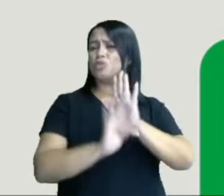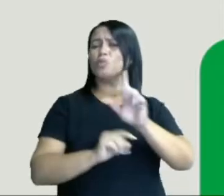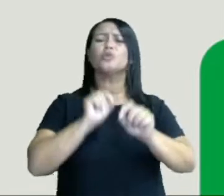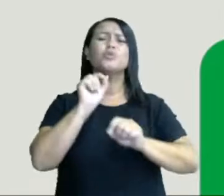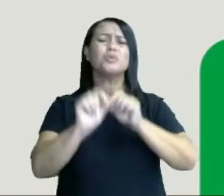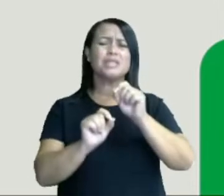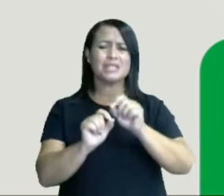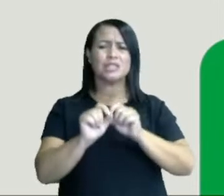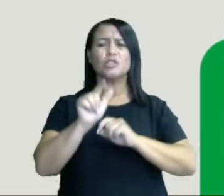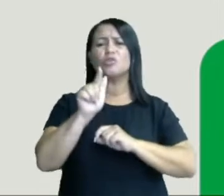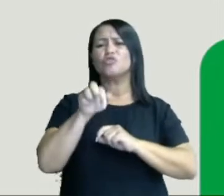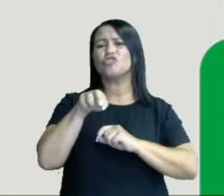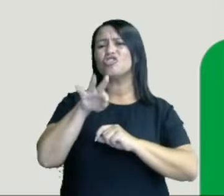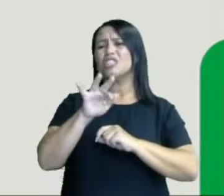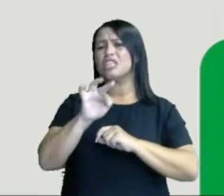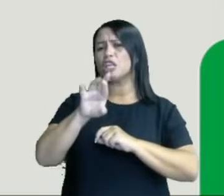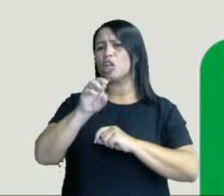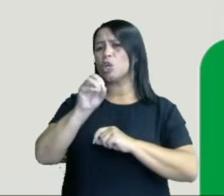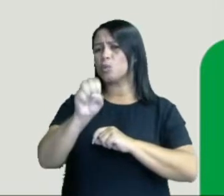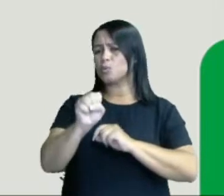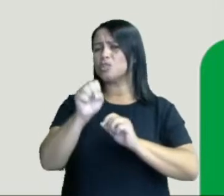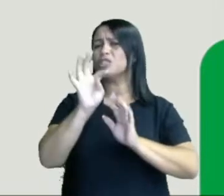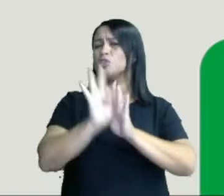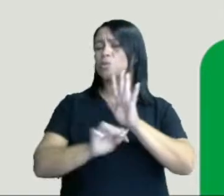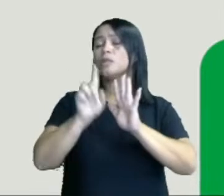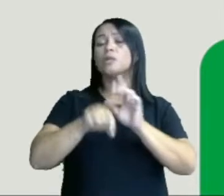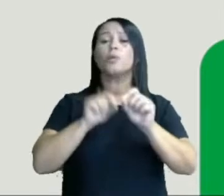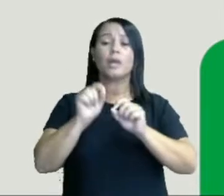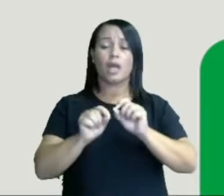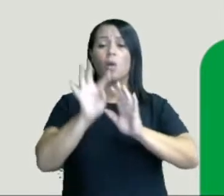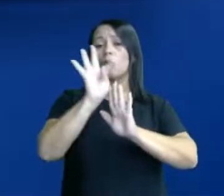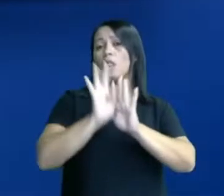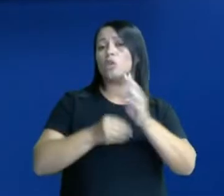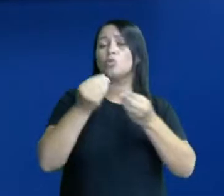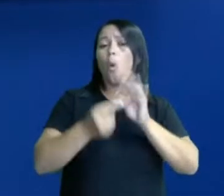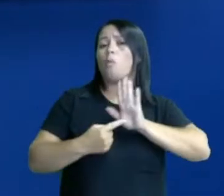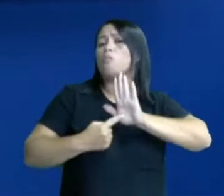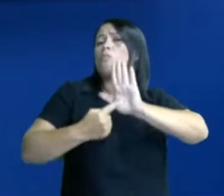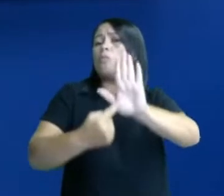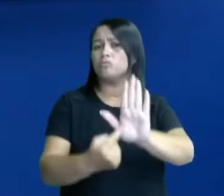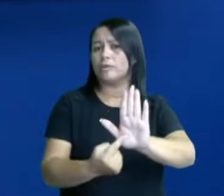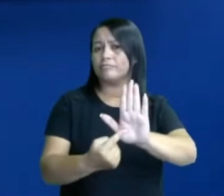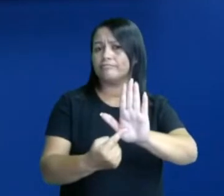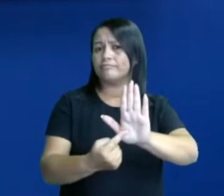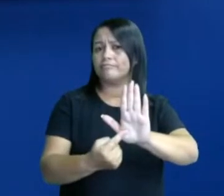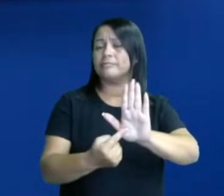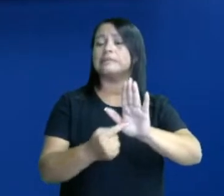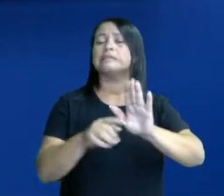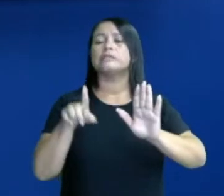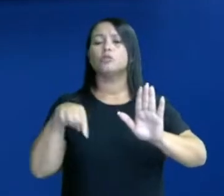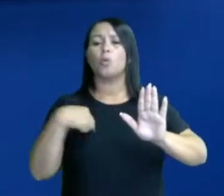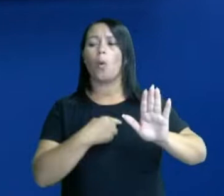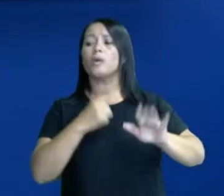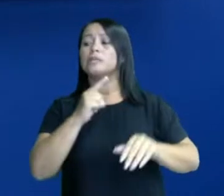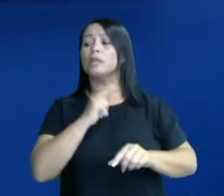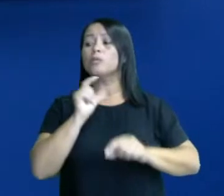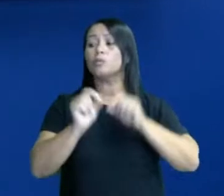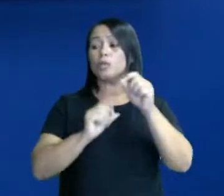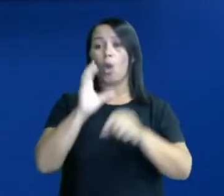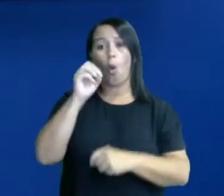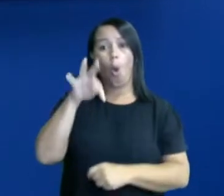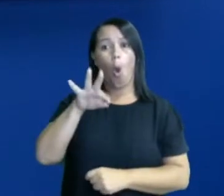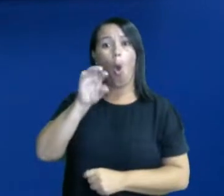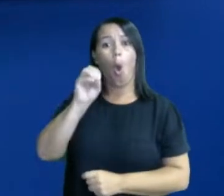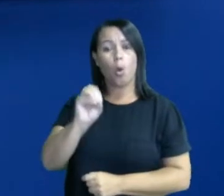gêneros? Os gêneros são as formas pelas quais o texto vai ser expresso, vai ser colocado. Então, nós temos o conto.